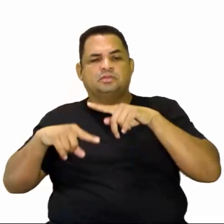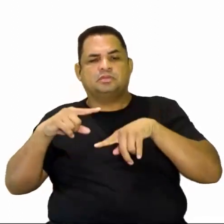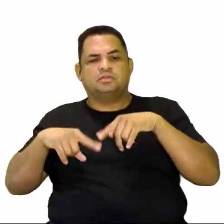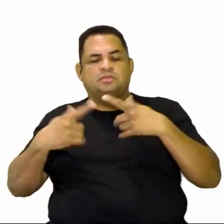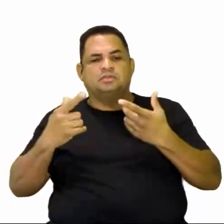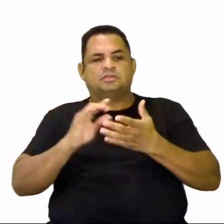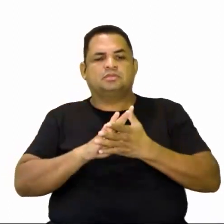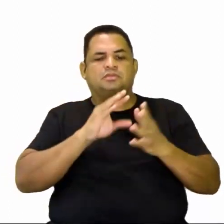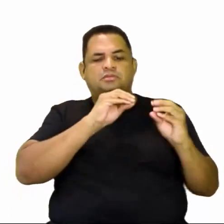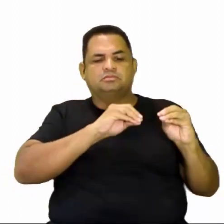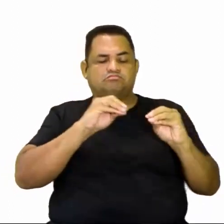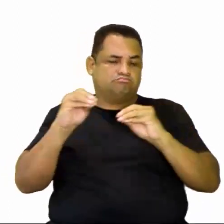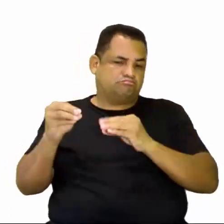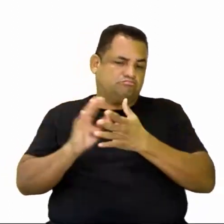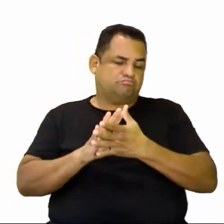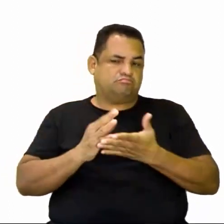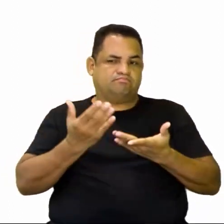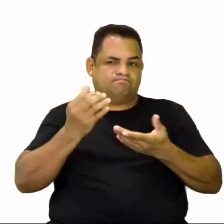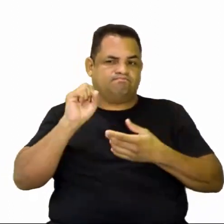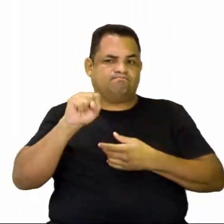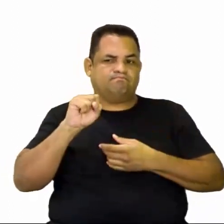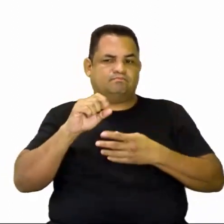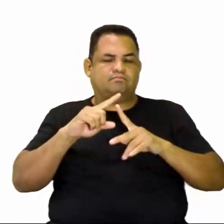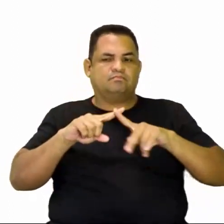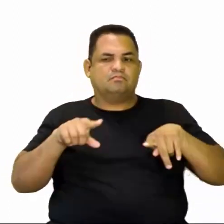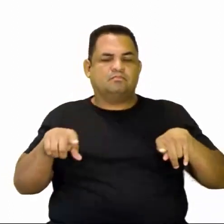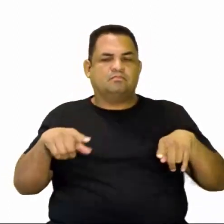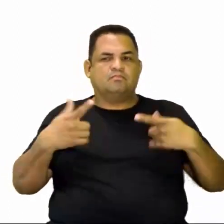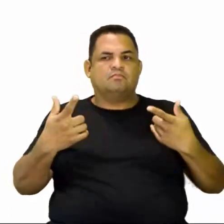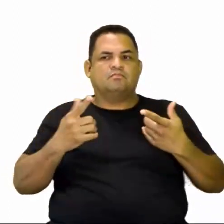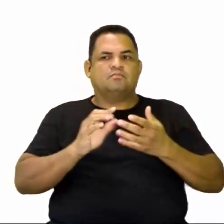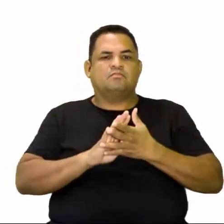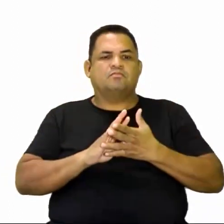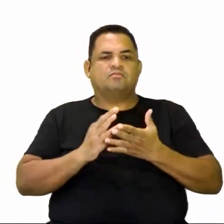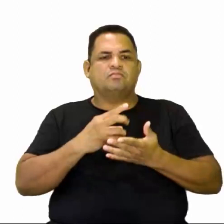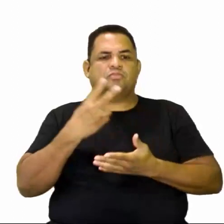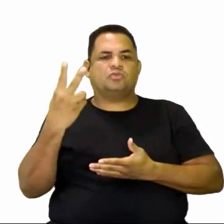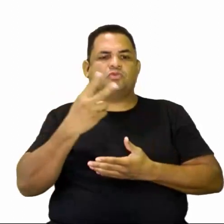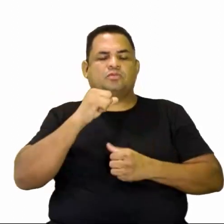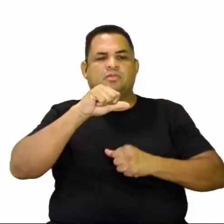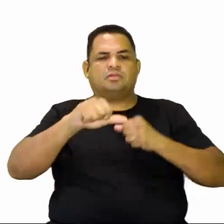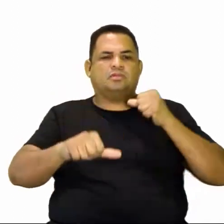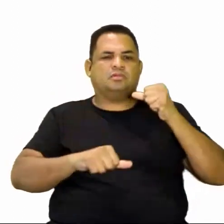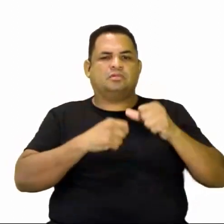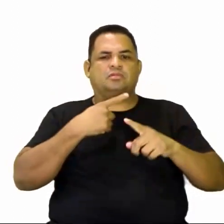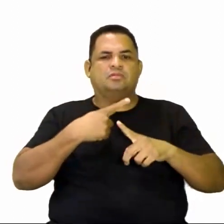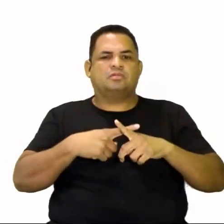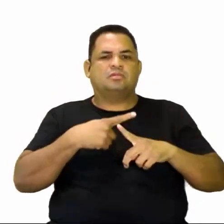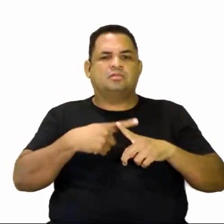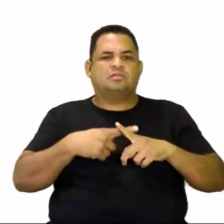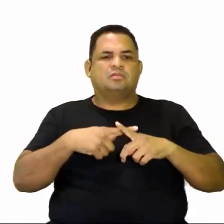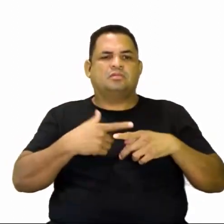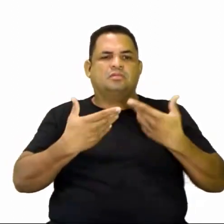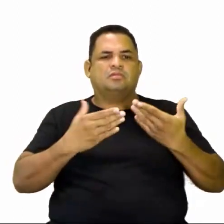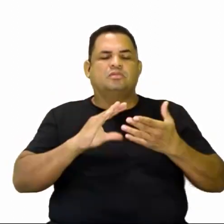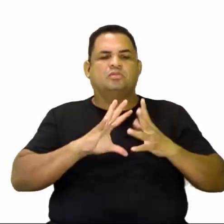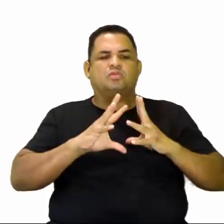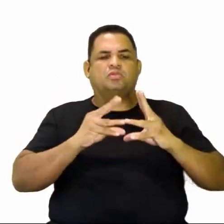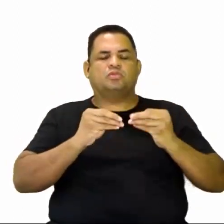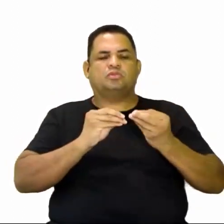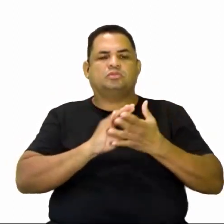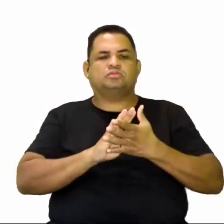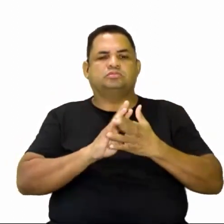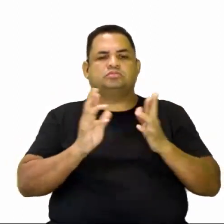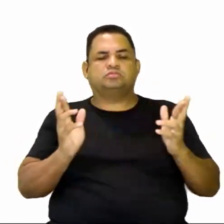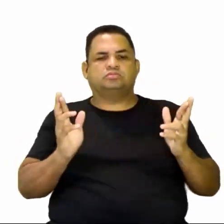haver deslocamento sim. No entanto, é de dupla troca, porque todas